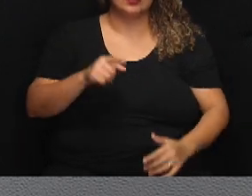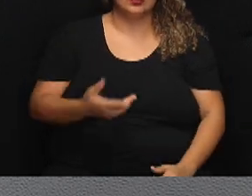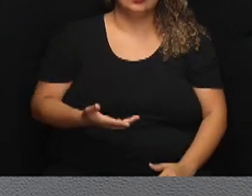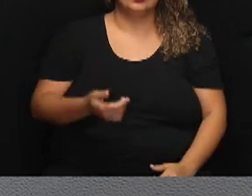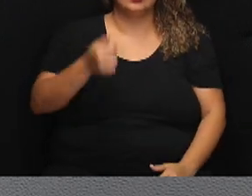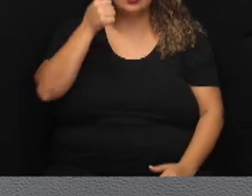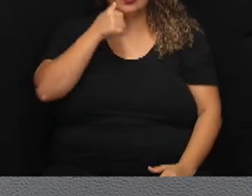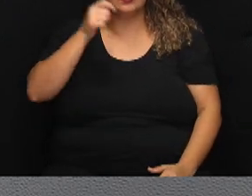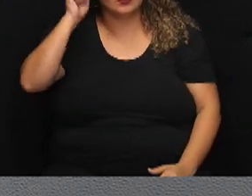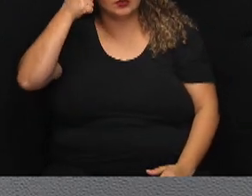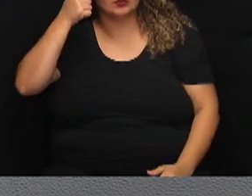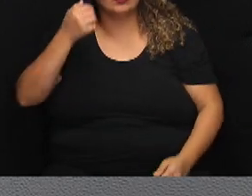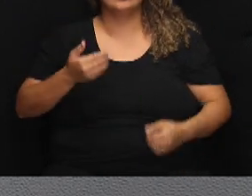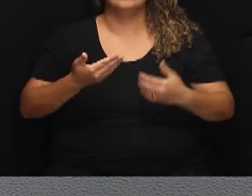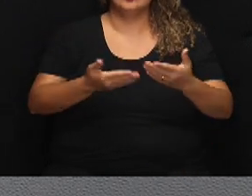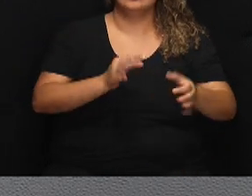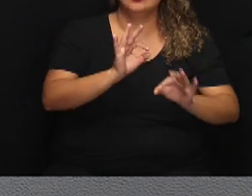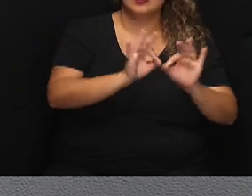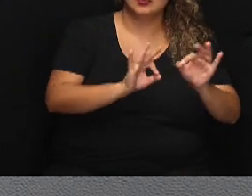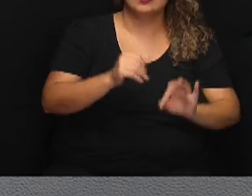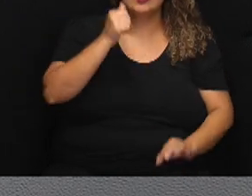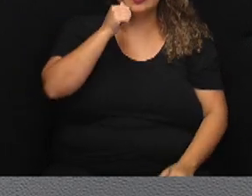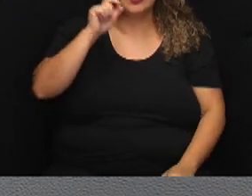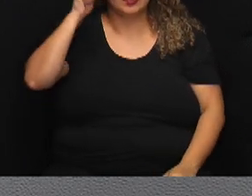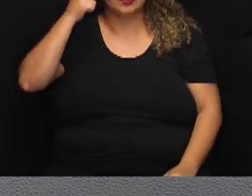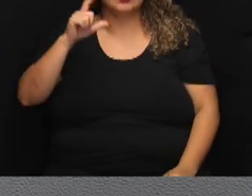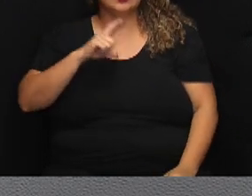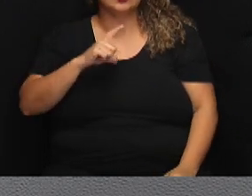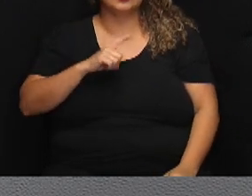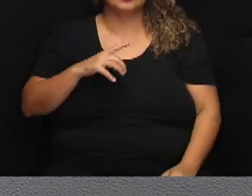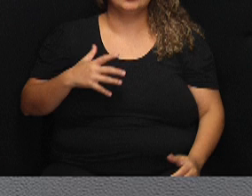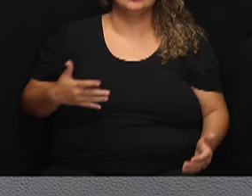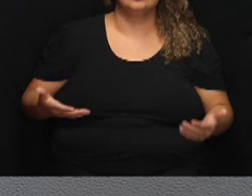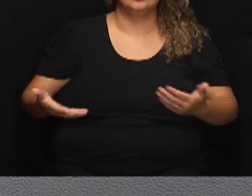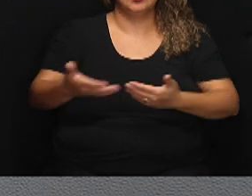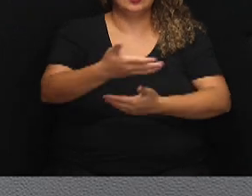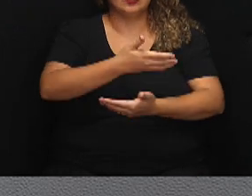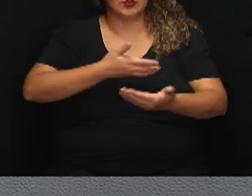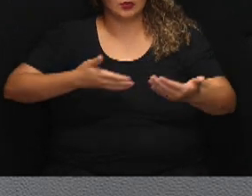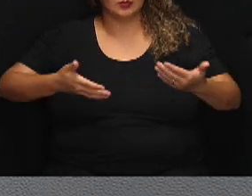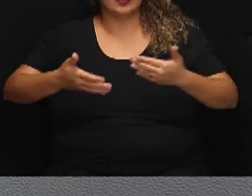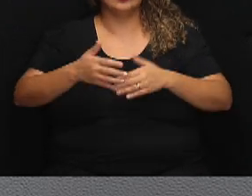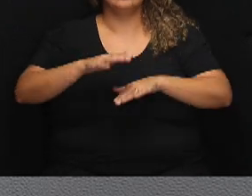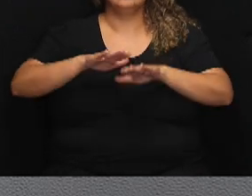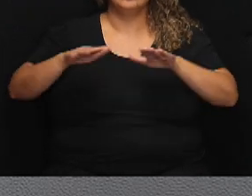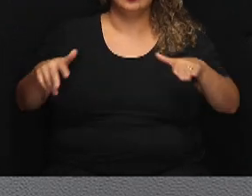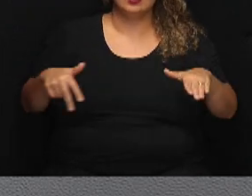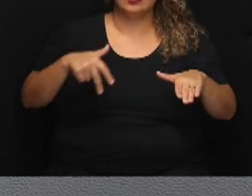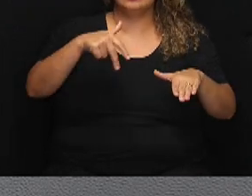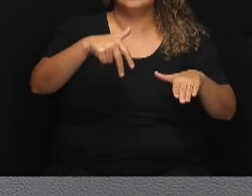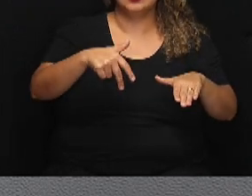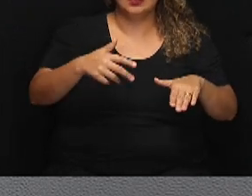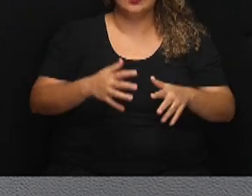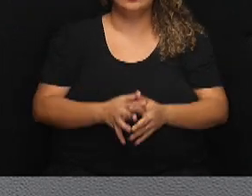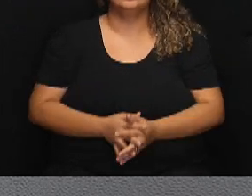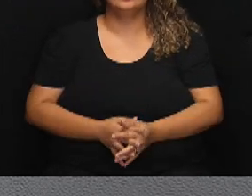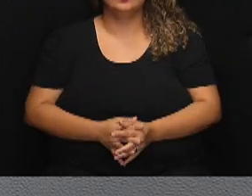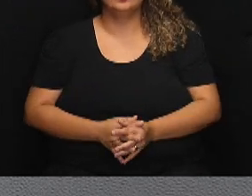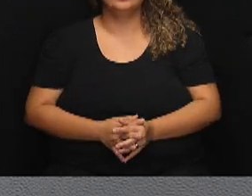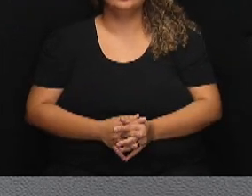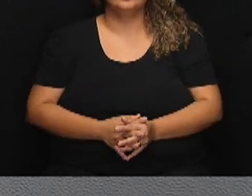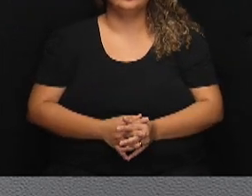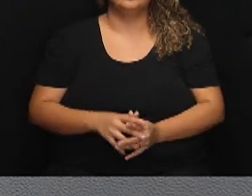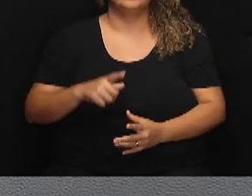mulheres negras para mulheres negras. Então, existia ali todo mundo que passou pelo palco, né? Tinha